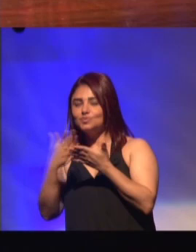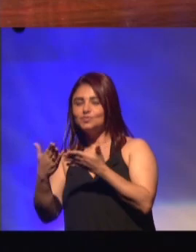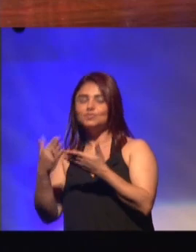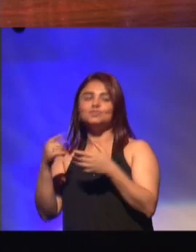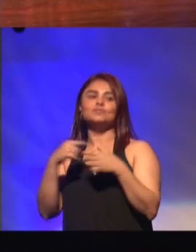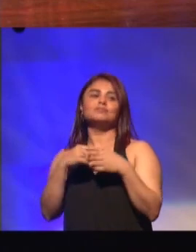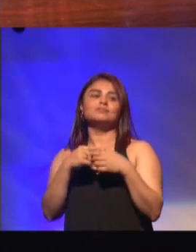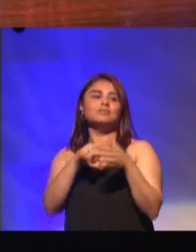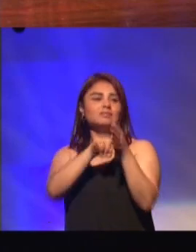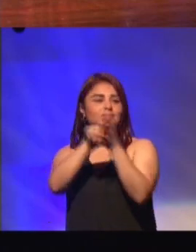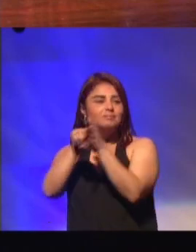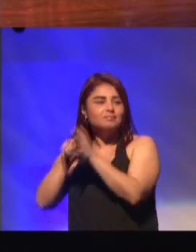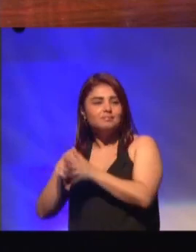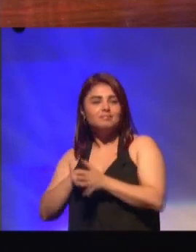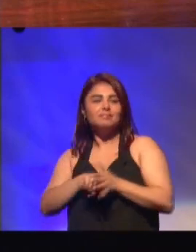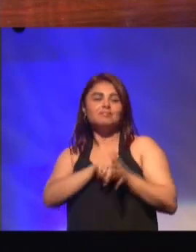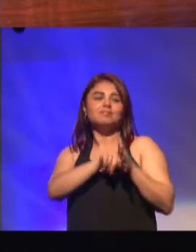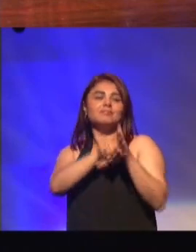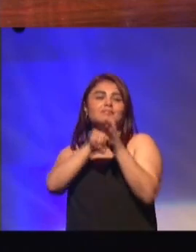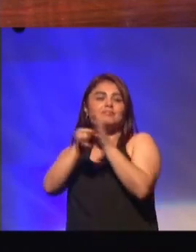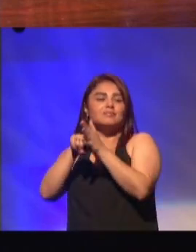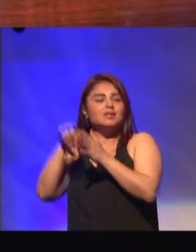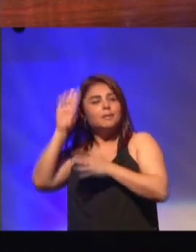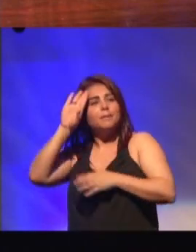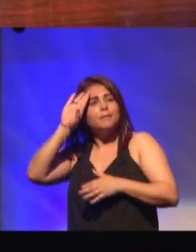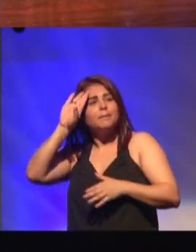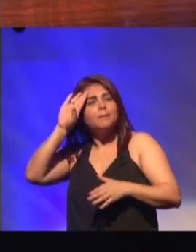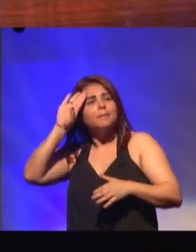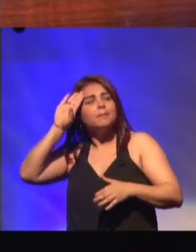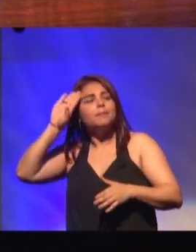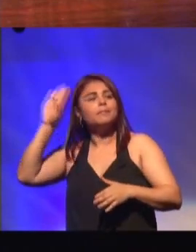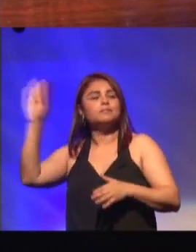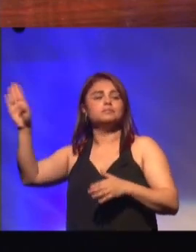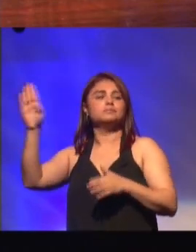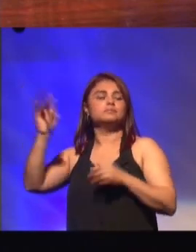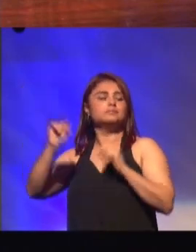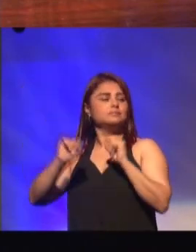coisas em termos de pesquisa, principalmente em pesquisa